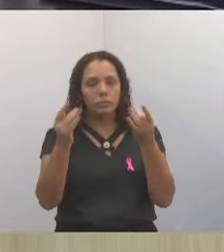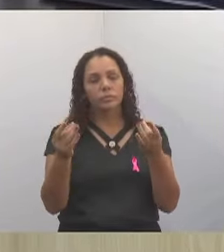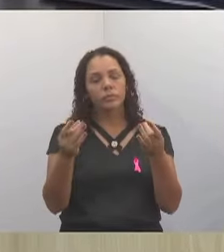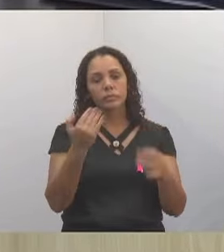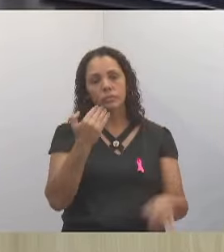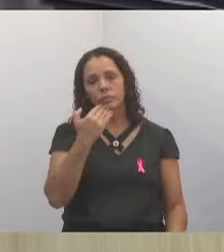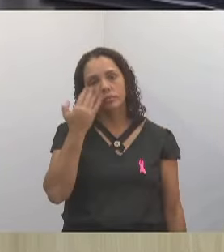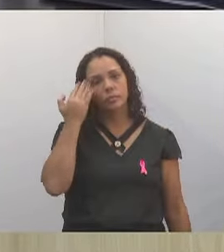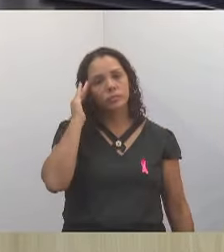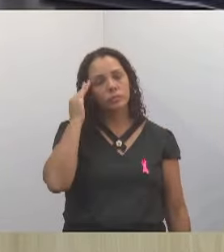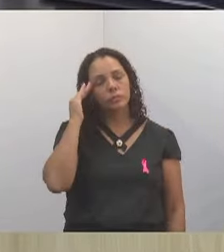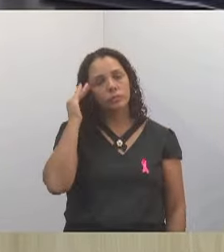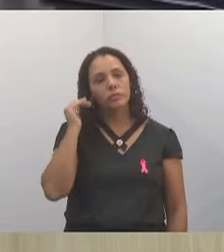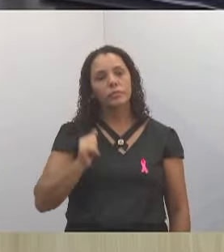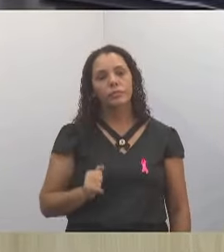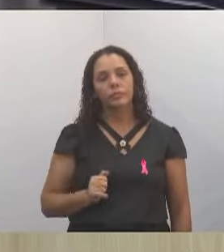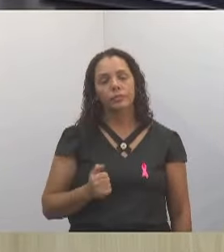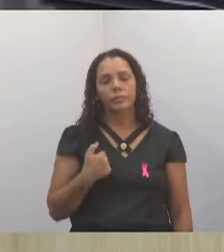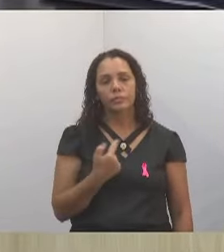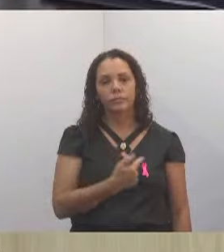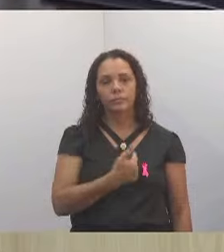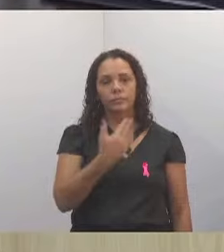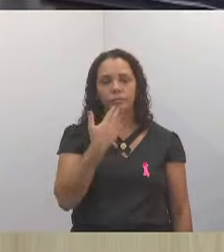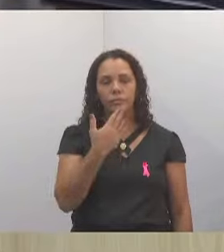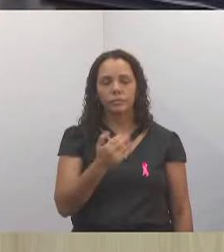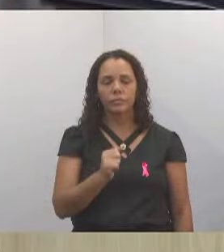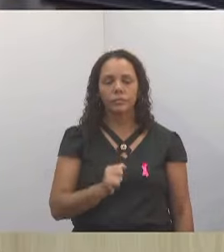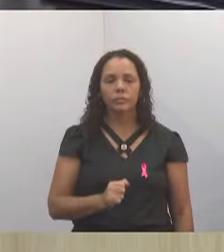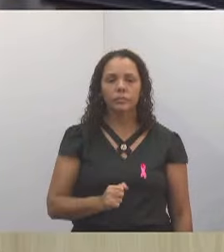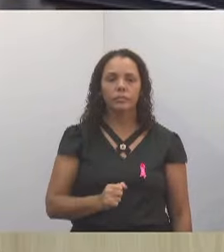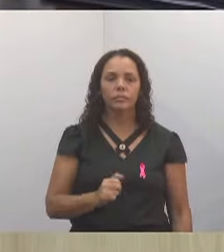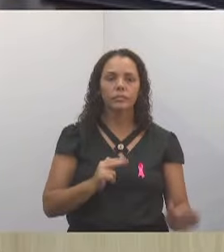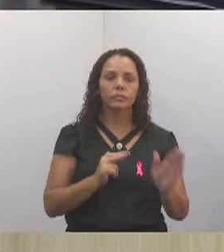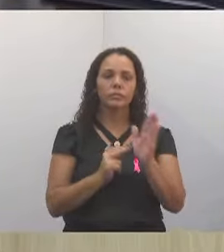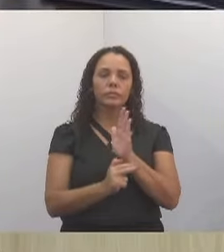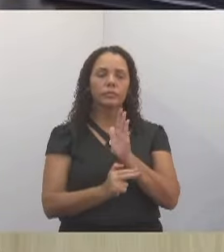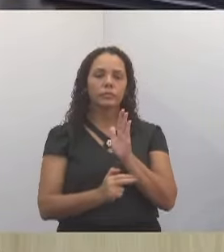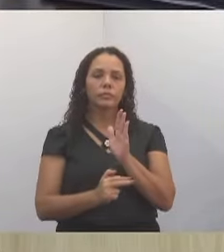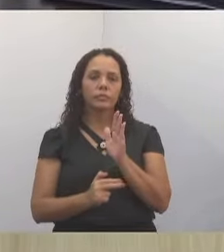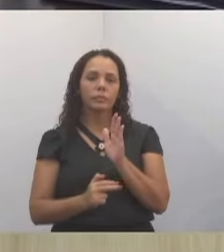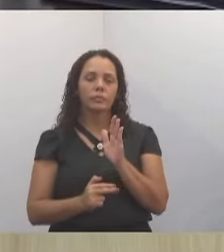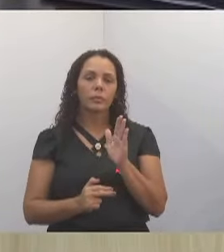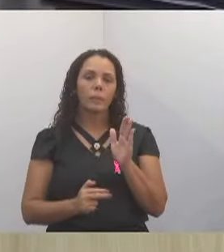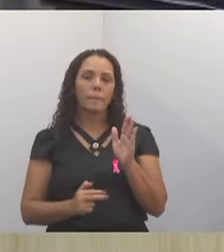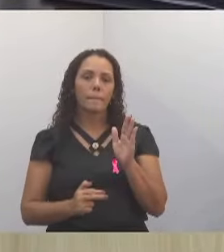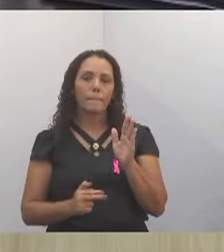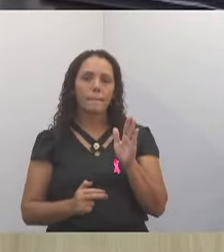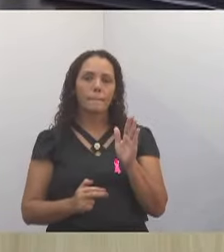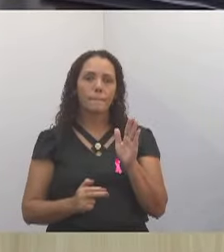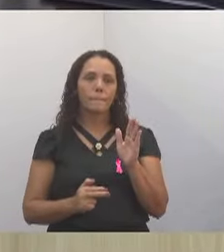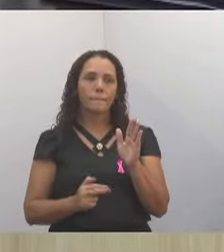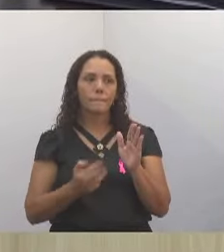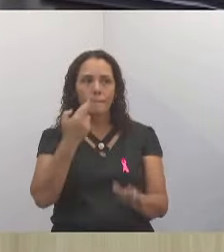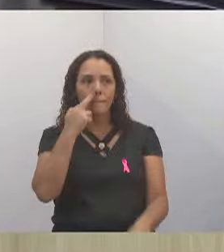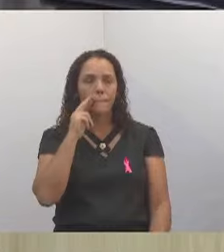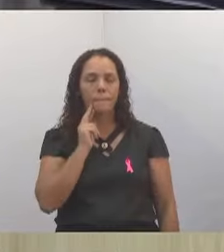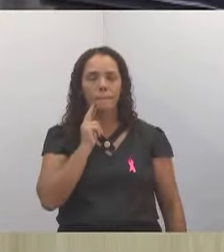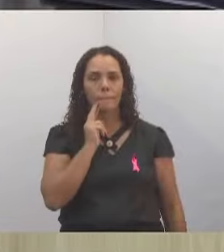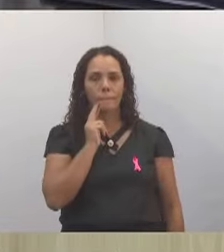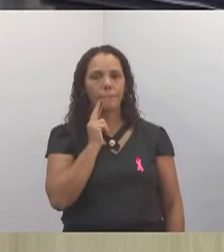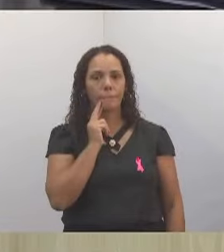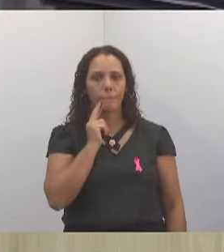dessa empresa e antecipando agradecimento pela atenção dispensada. Autoria, vereador Rogério Timóteo.